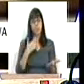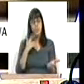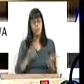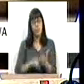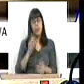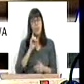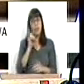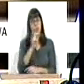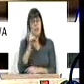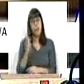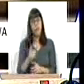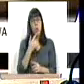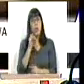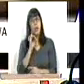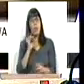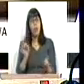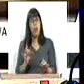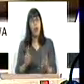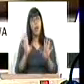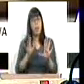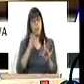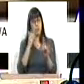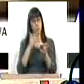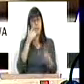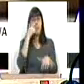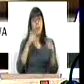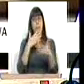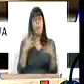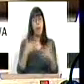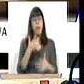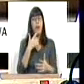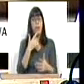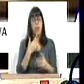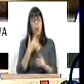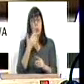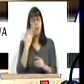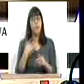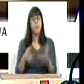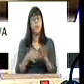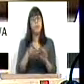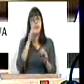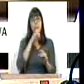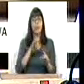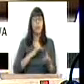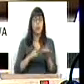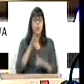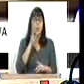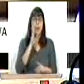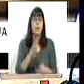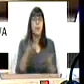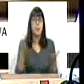prática, um valor absoluto não muito importante, mas para o concreto das pessoas significará muito, sobretudo para aquelas, como o Sr. Deputado